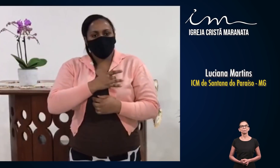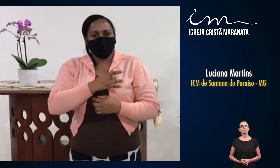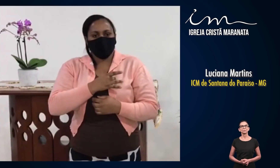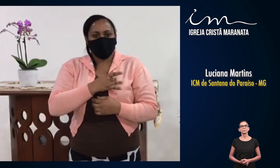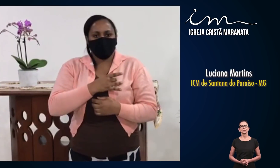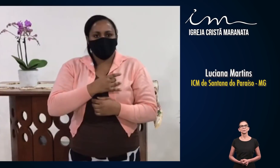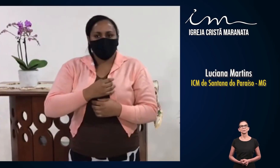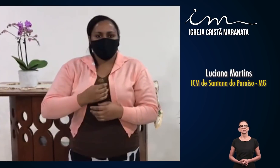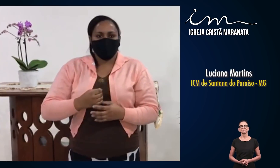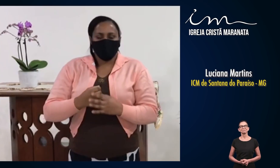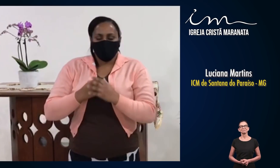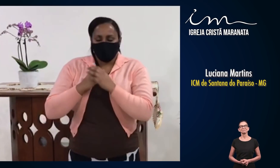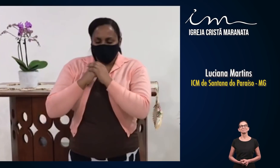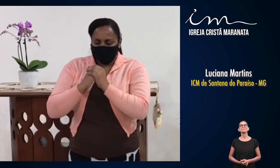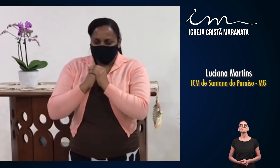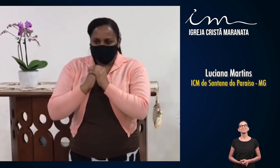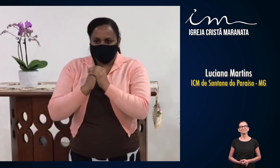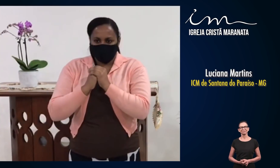Amém.